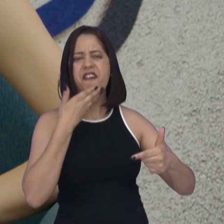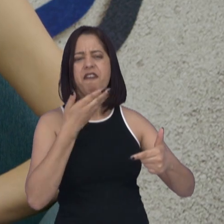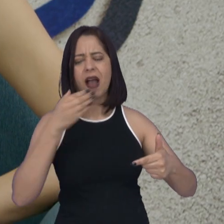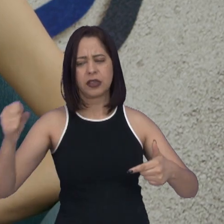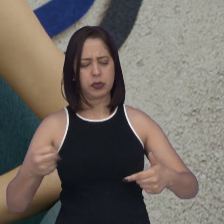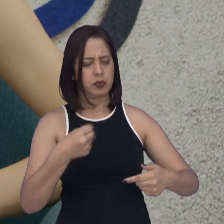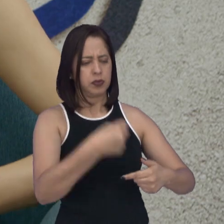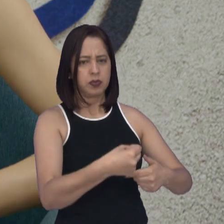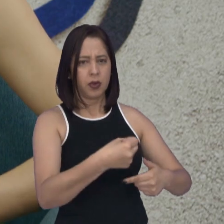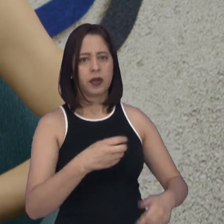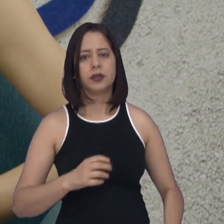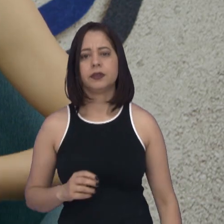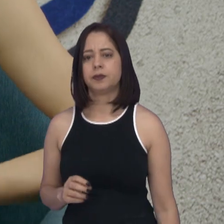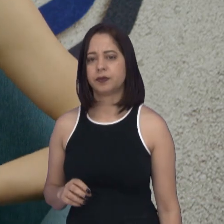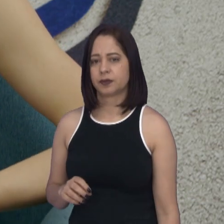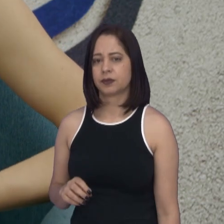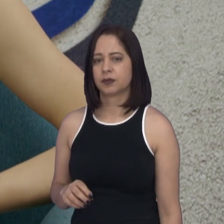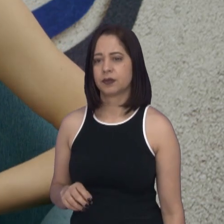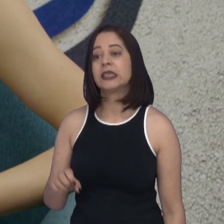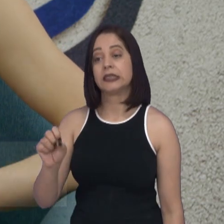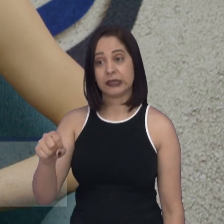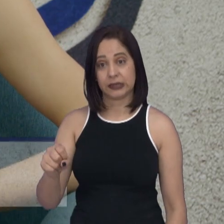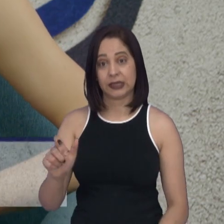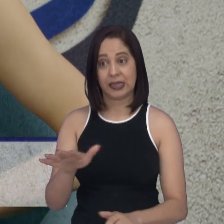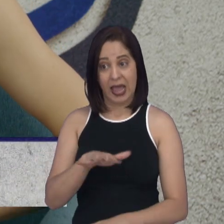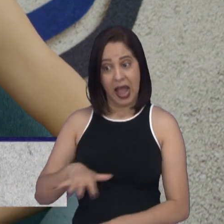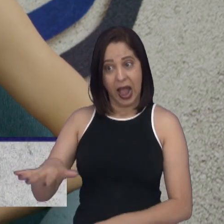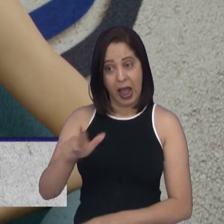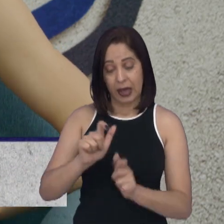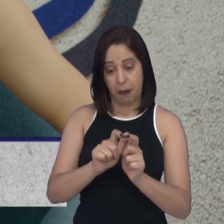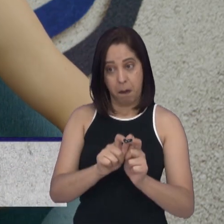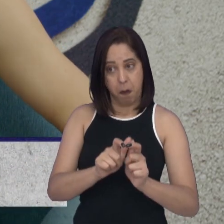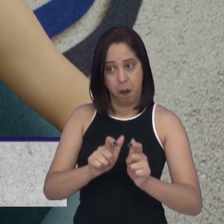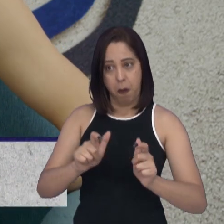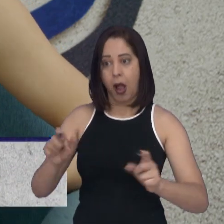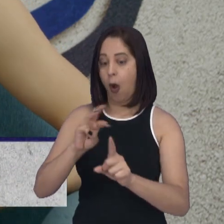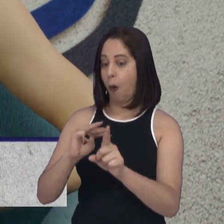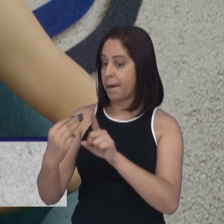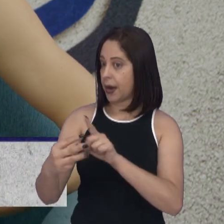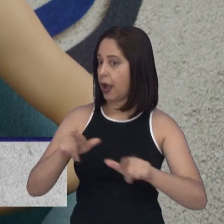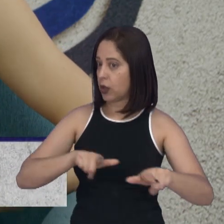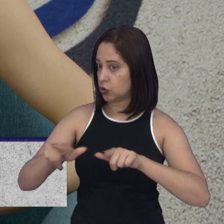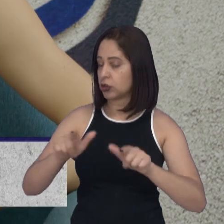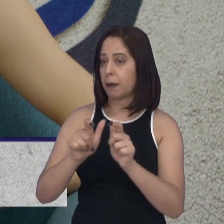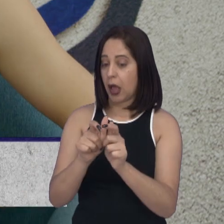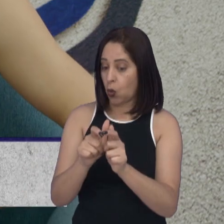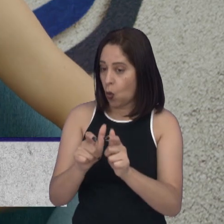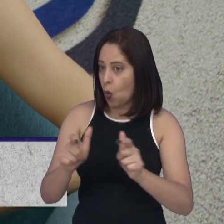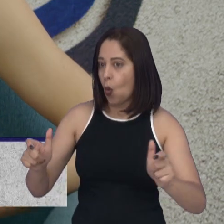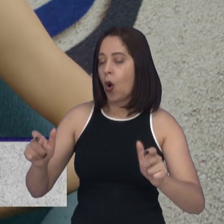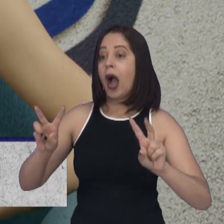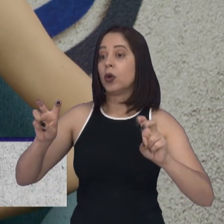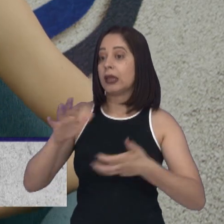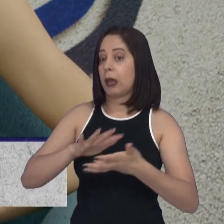Fer. Na verdade, é muito crescente, é exponencial, né? O mercado que se abre em relação à